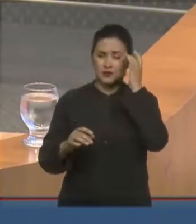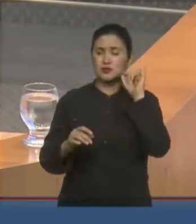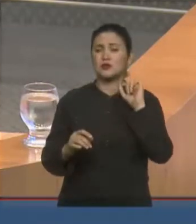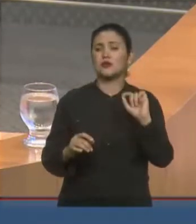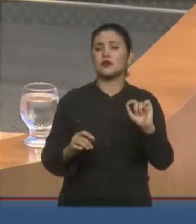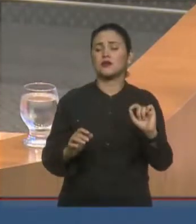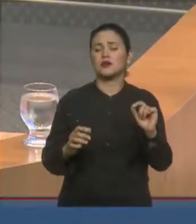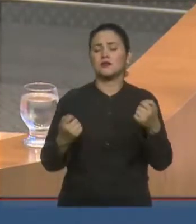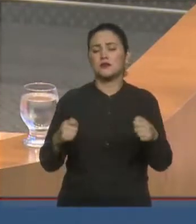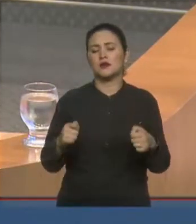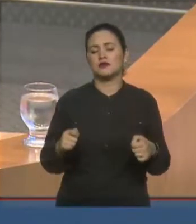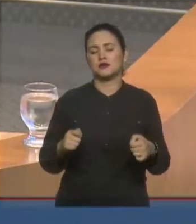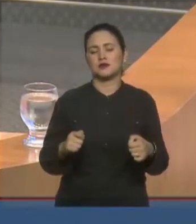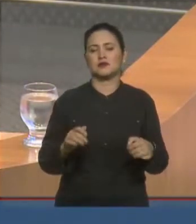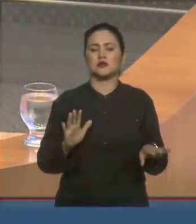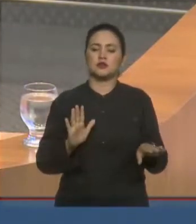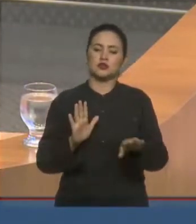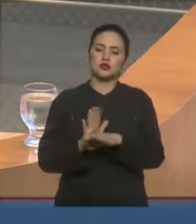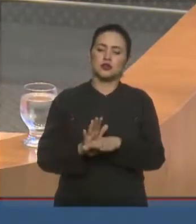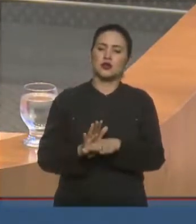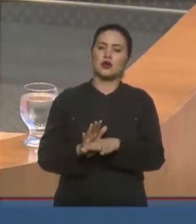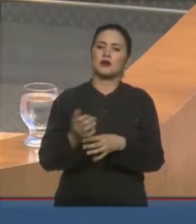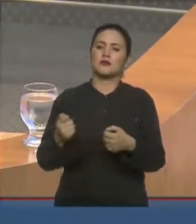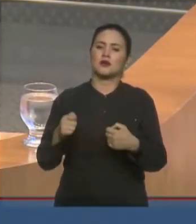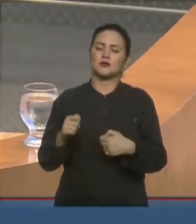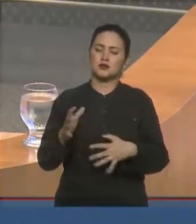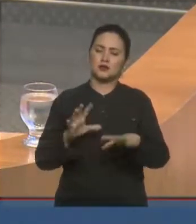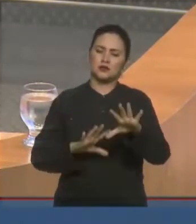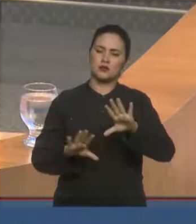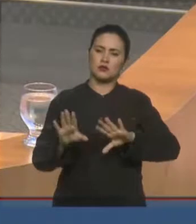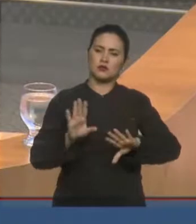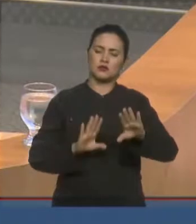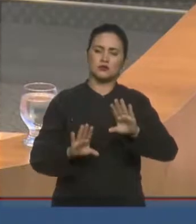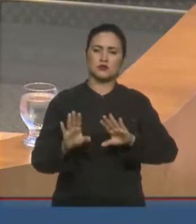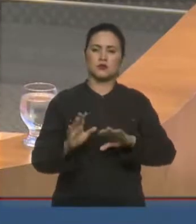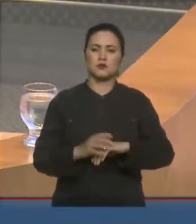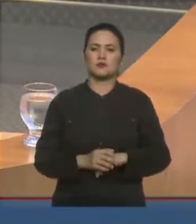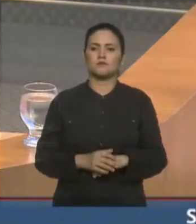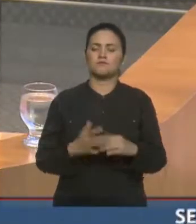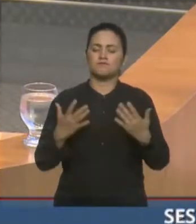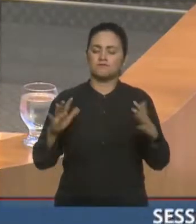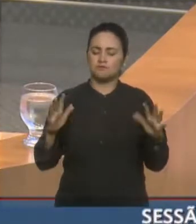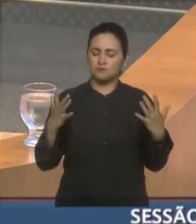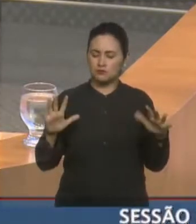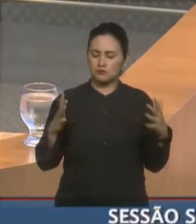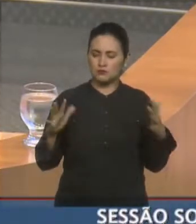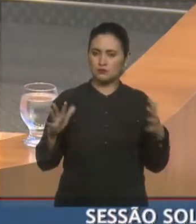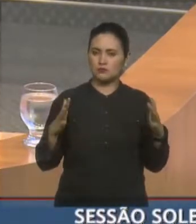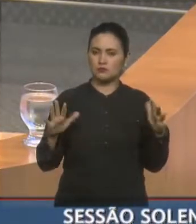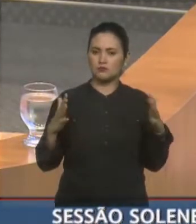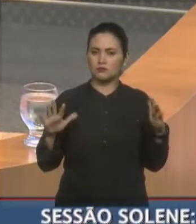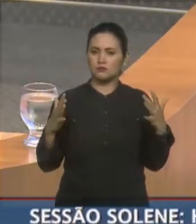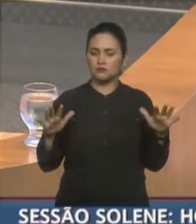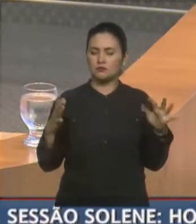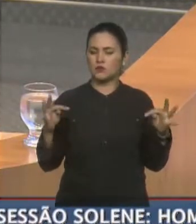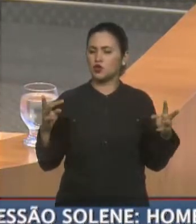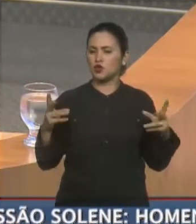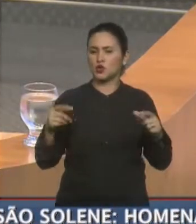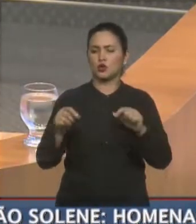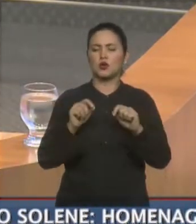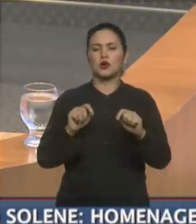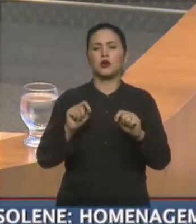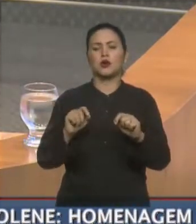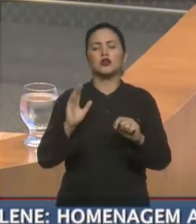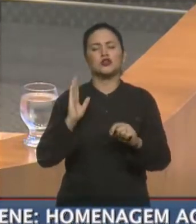Então, eu peço uma salva de palmas a todos que fizeram, desde o primeiro momento até o dia de hoje, o trabalho do CPTCA. E é uma